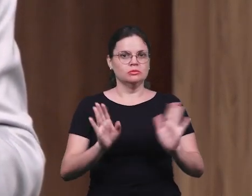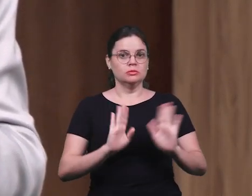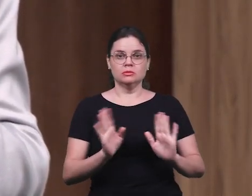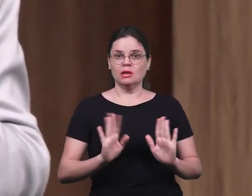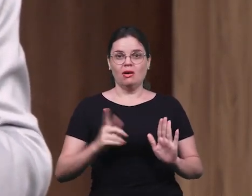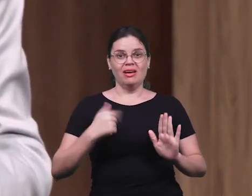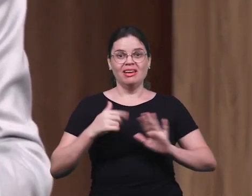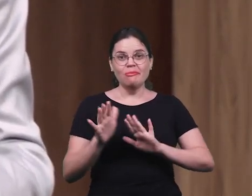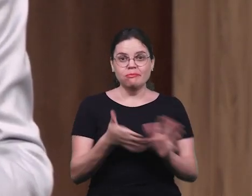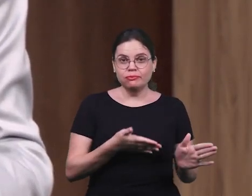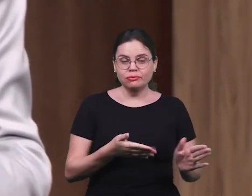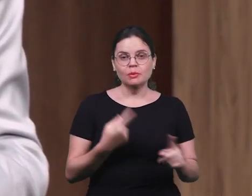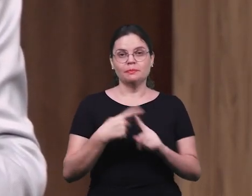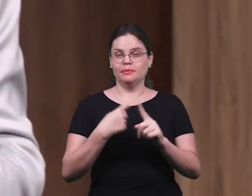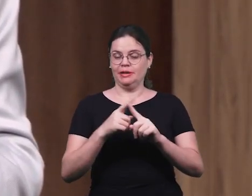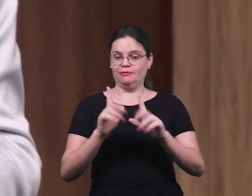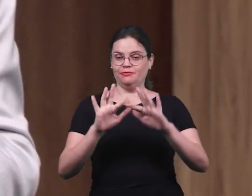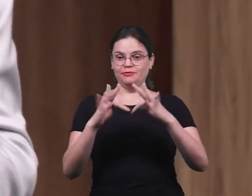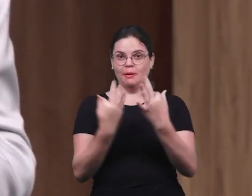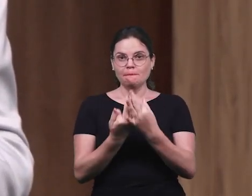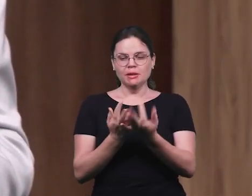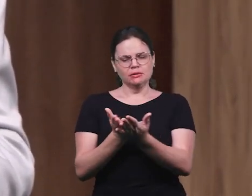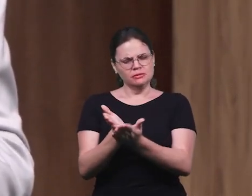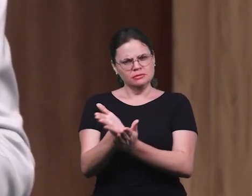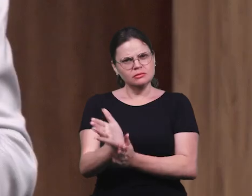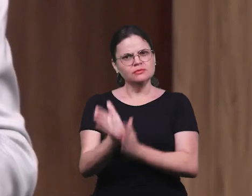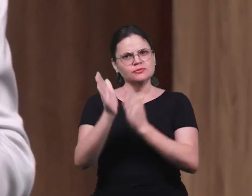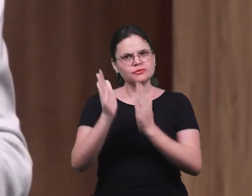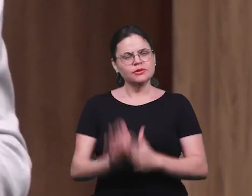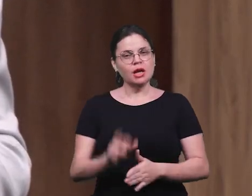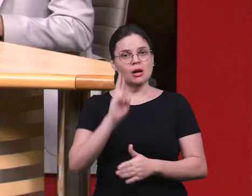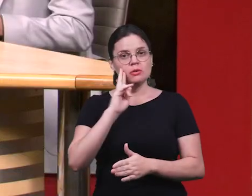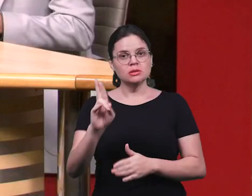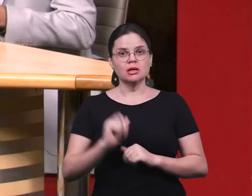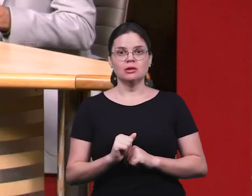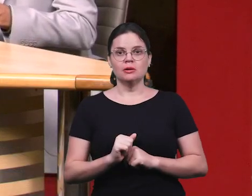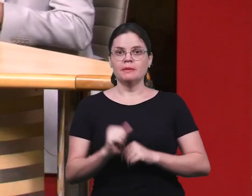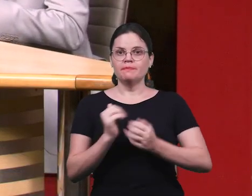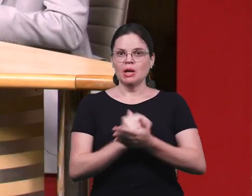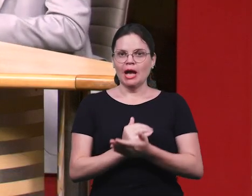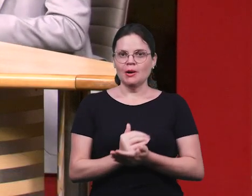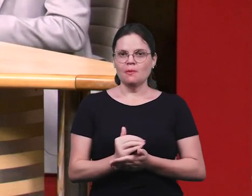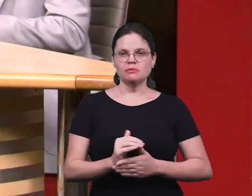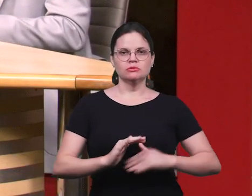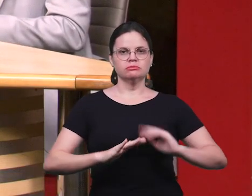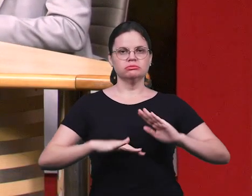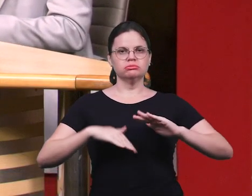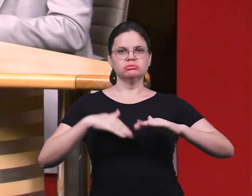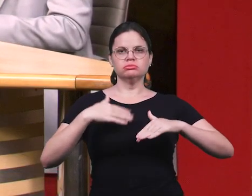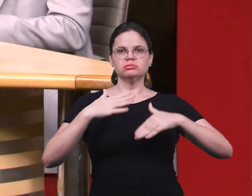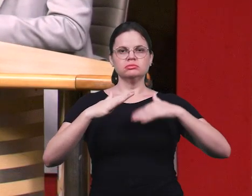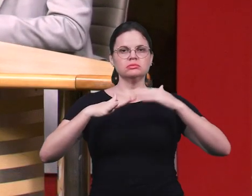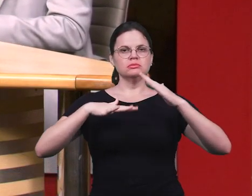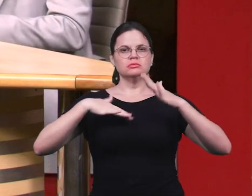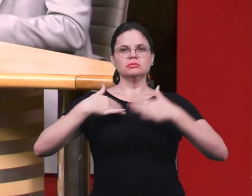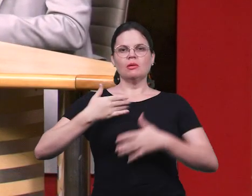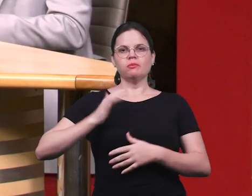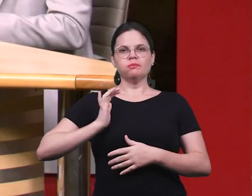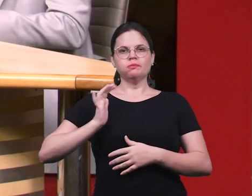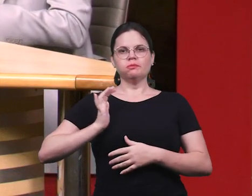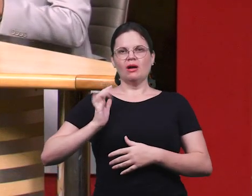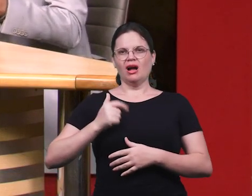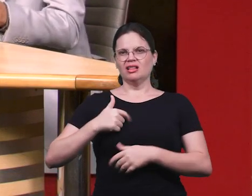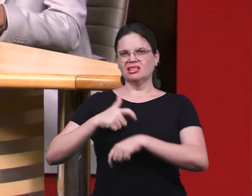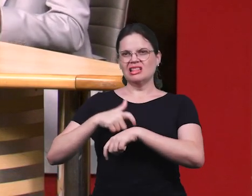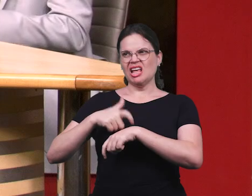igreja, firmes no Senhor, começaram a prosperar e se perderam. Exato. Se perderam porque não tinha mais tempo para o Senhor,